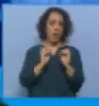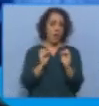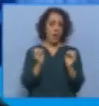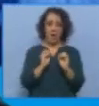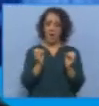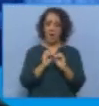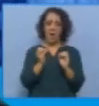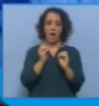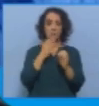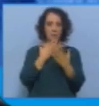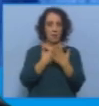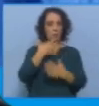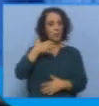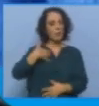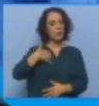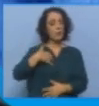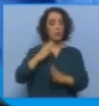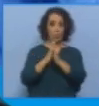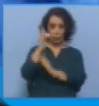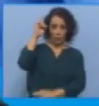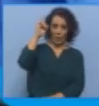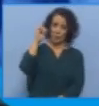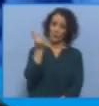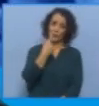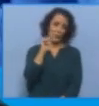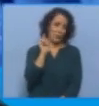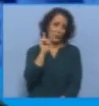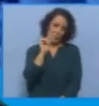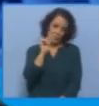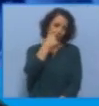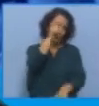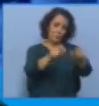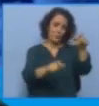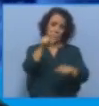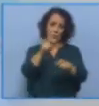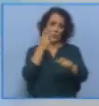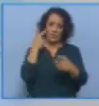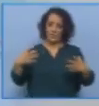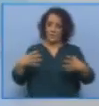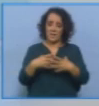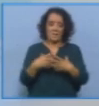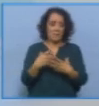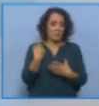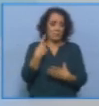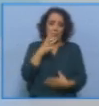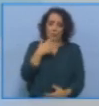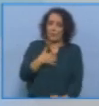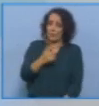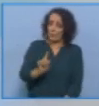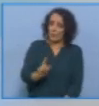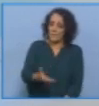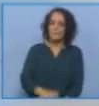também não honra ninguém, a Deus e às pessoas que vivem na nossa vida. Irmã Paula